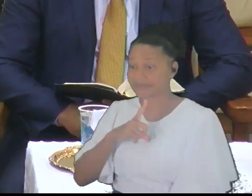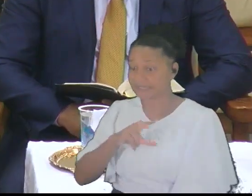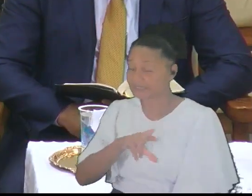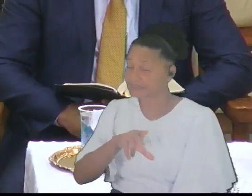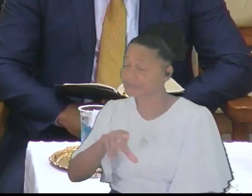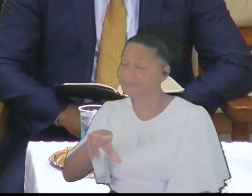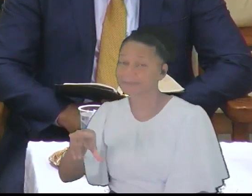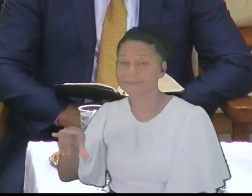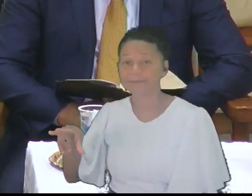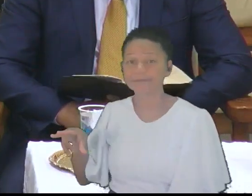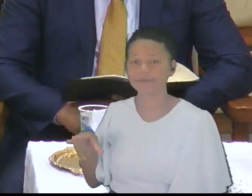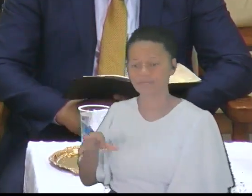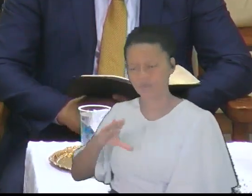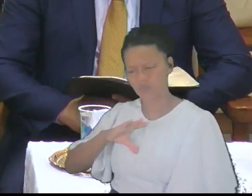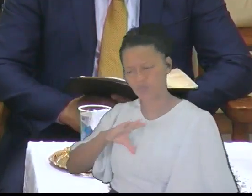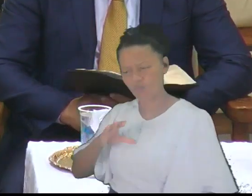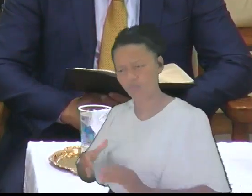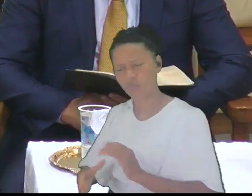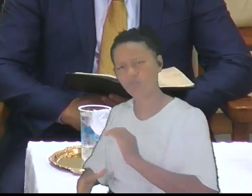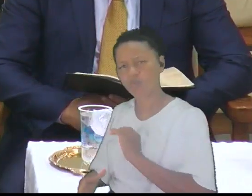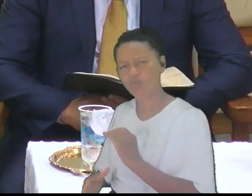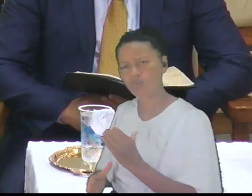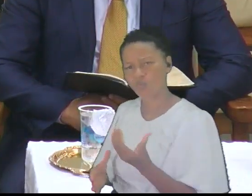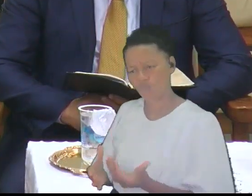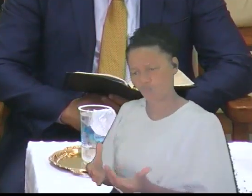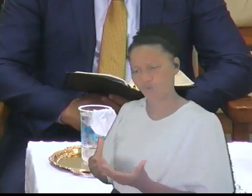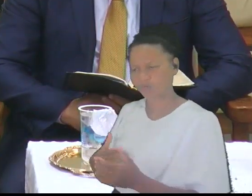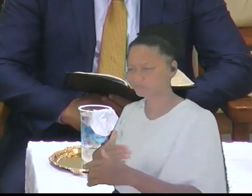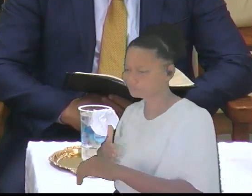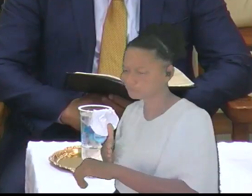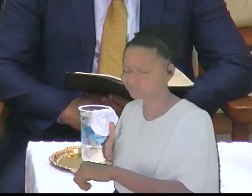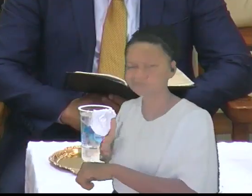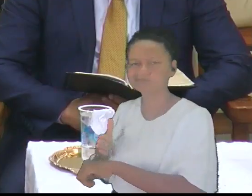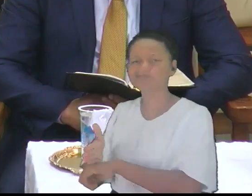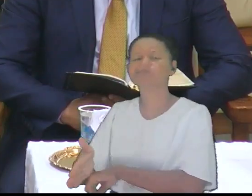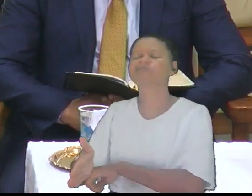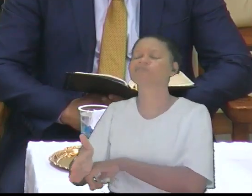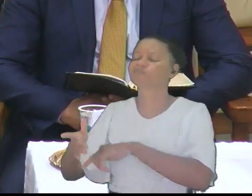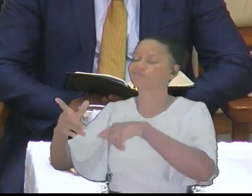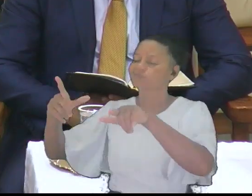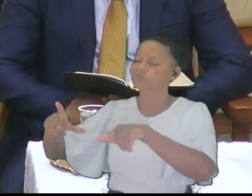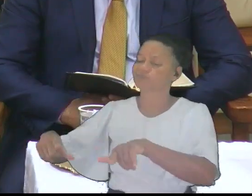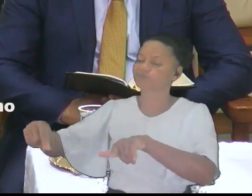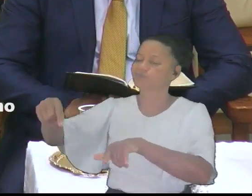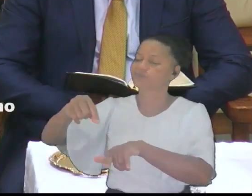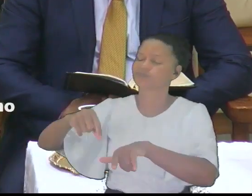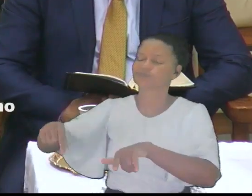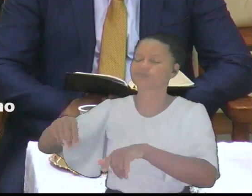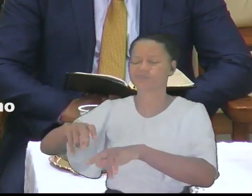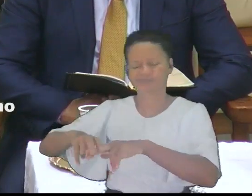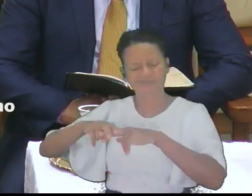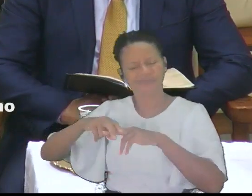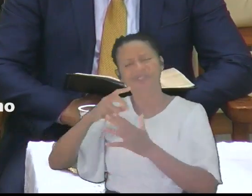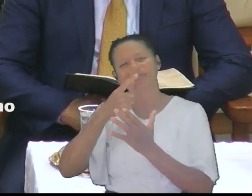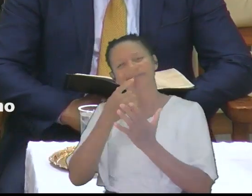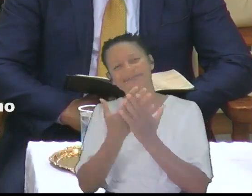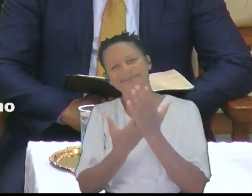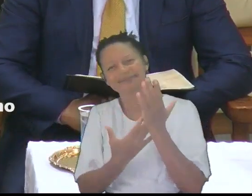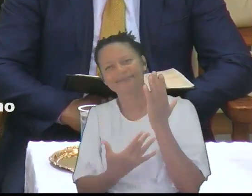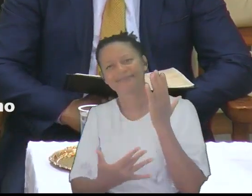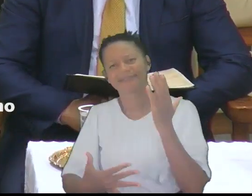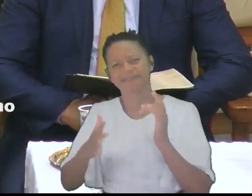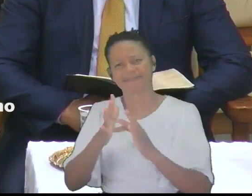irmãos, ousadia para entrar no santuário pelo sangue de